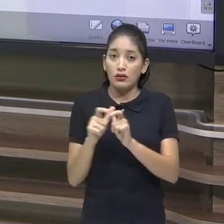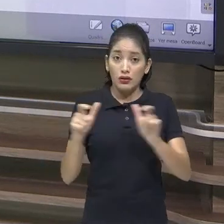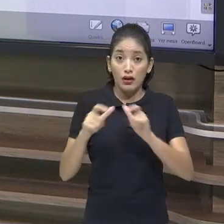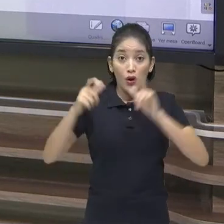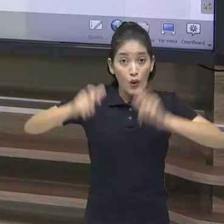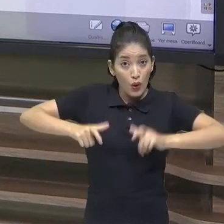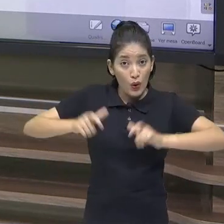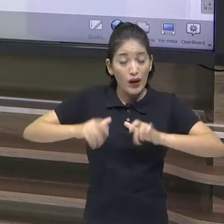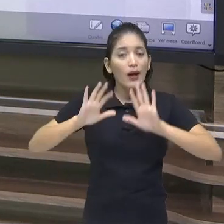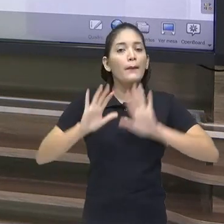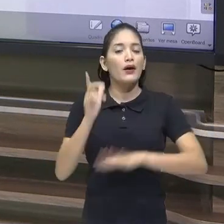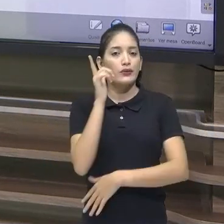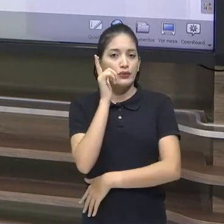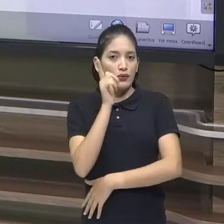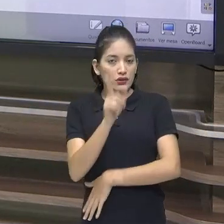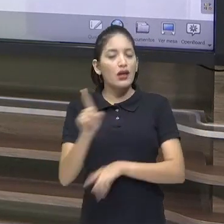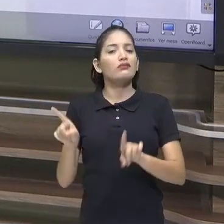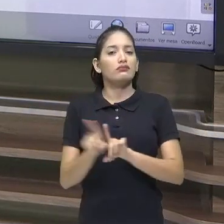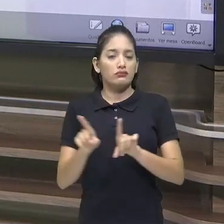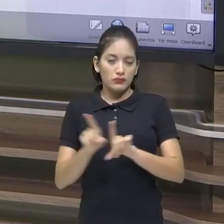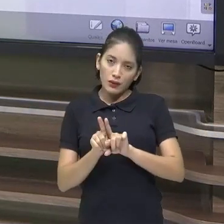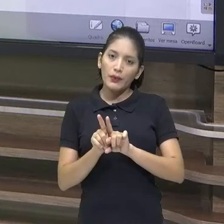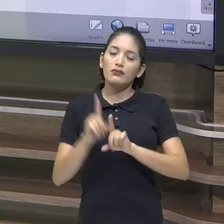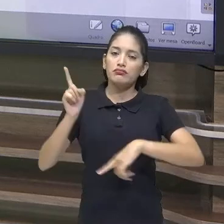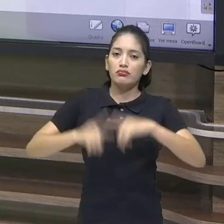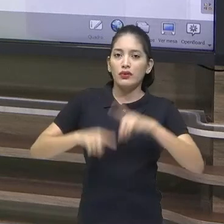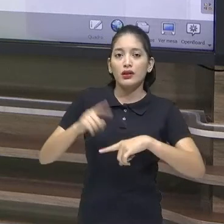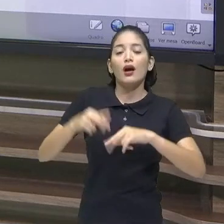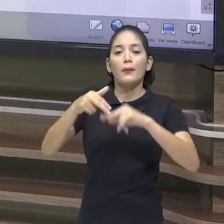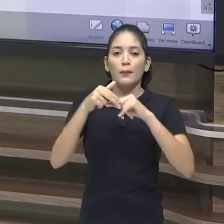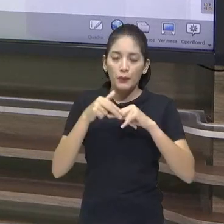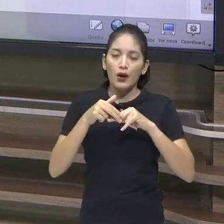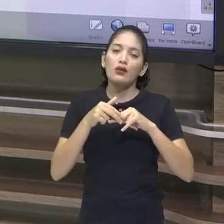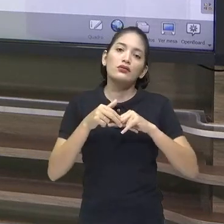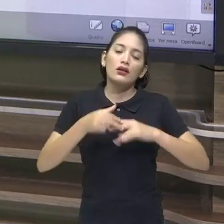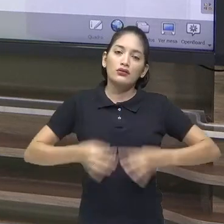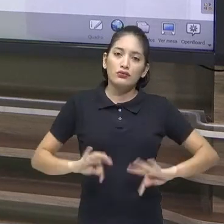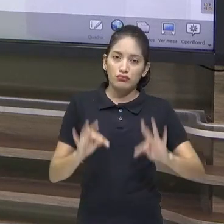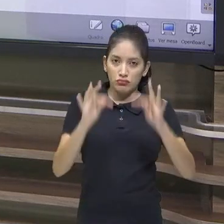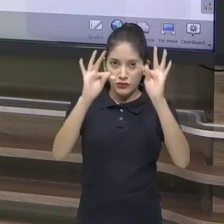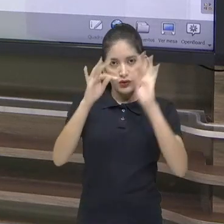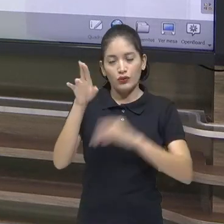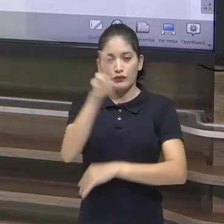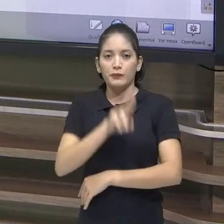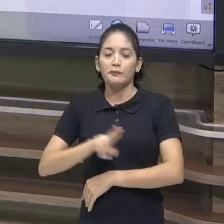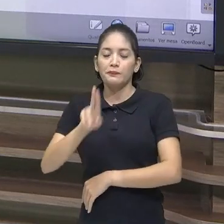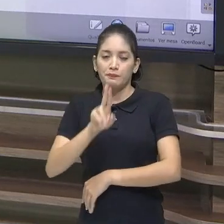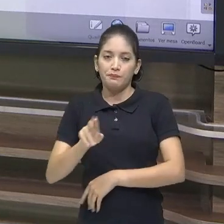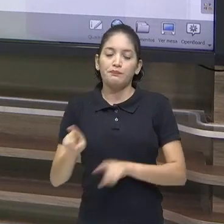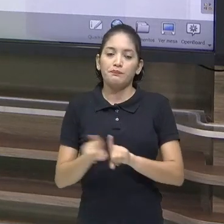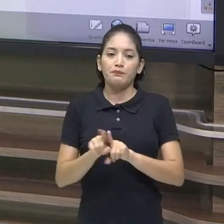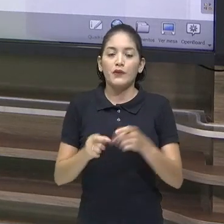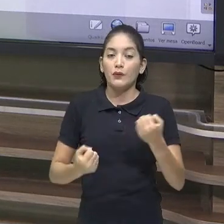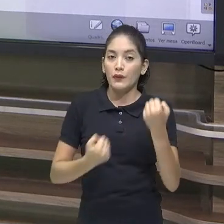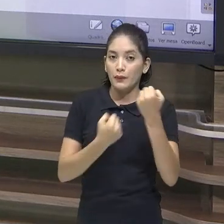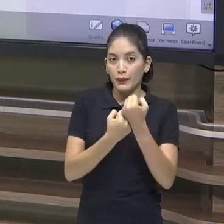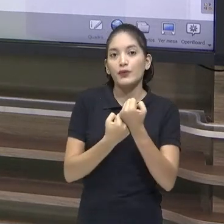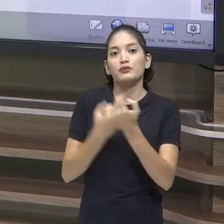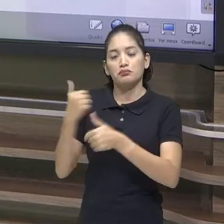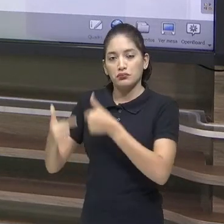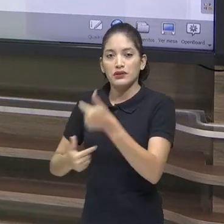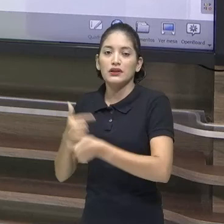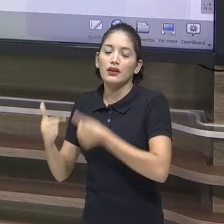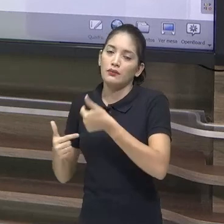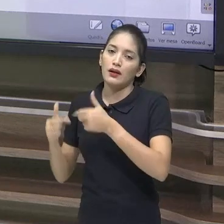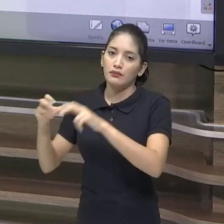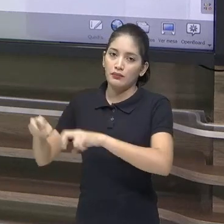eles conseguem aí uma alta produção devido à tecnologia de ponta que eles vão utilizar nas atividades aí